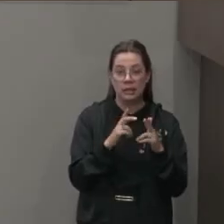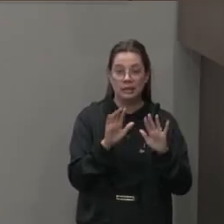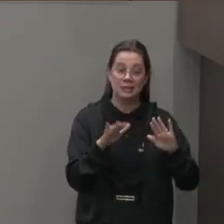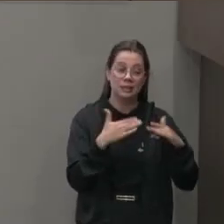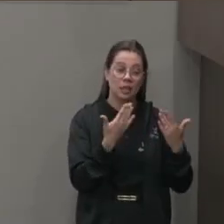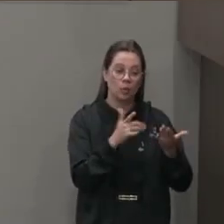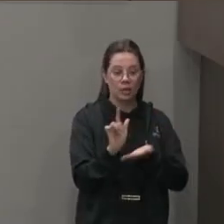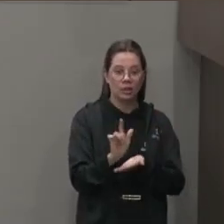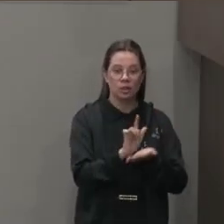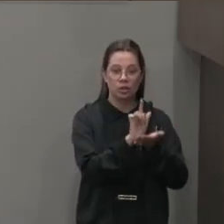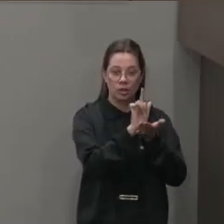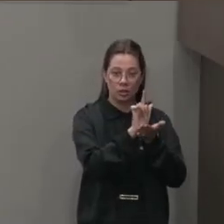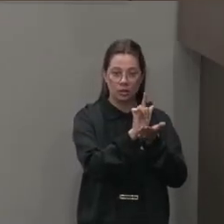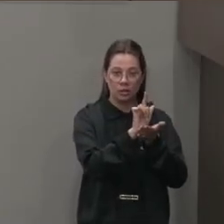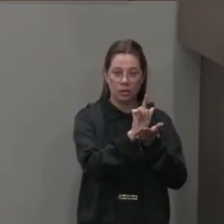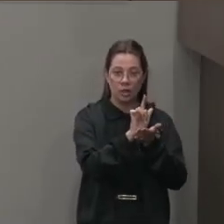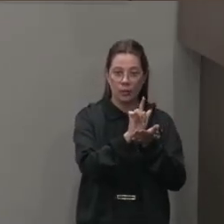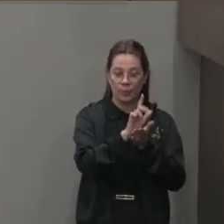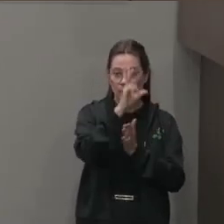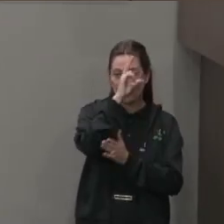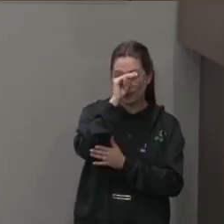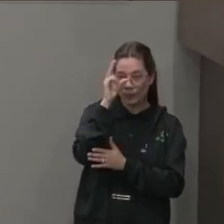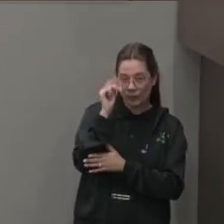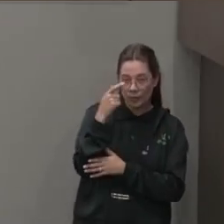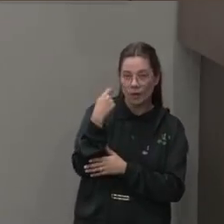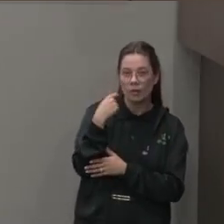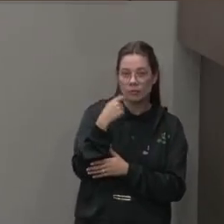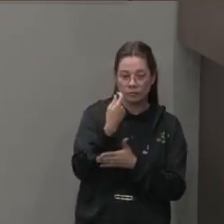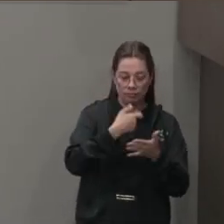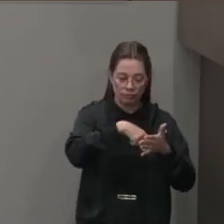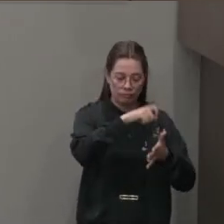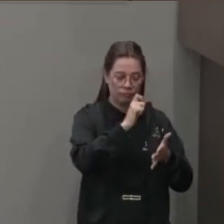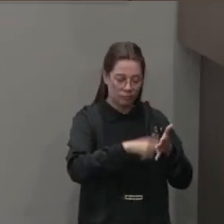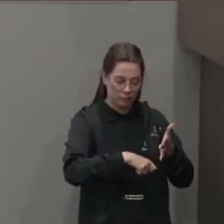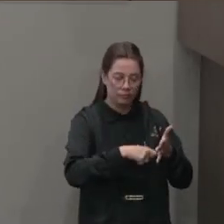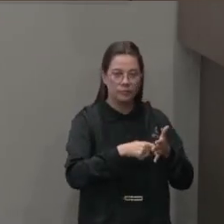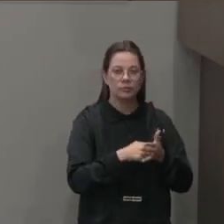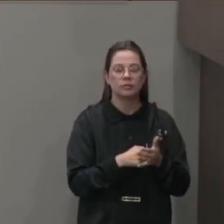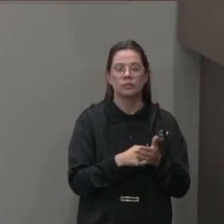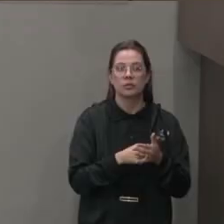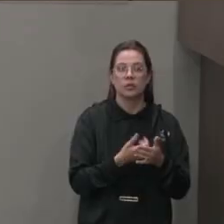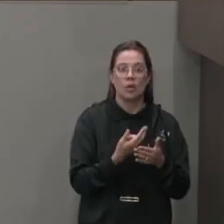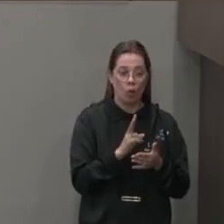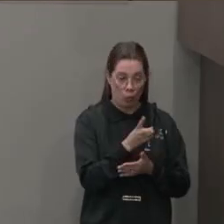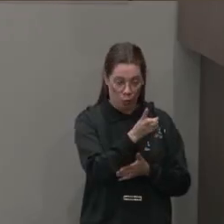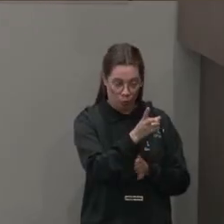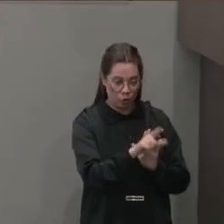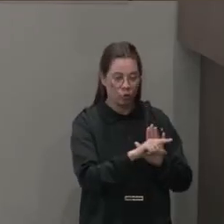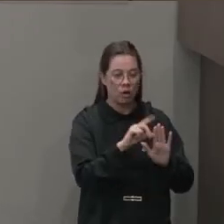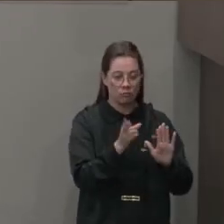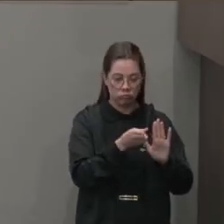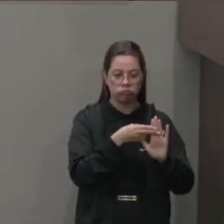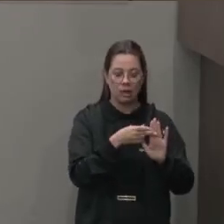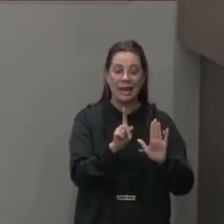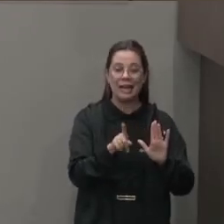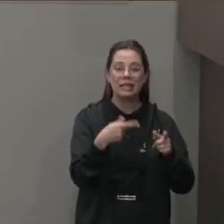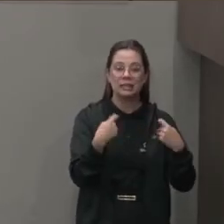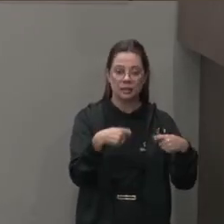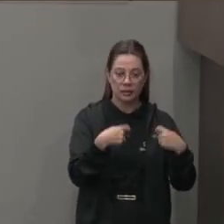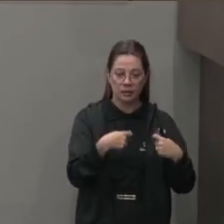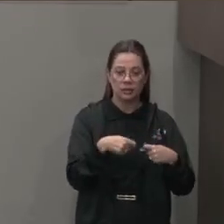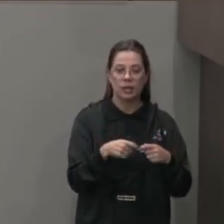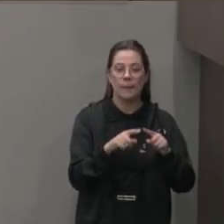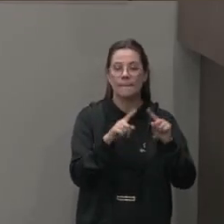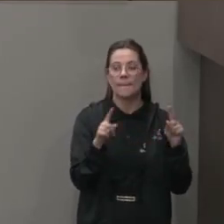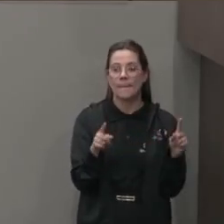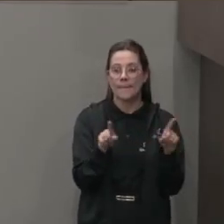gestão, quem tem a caneta lá, o executivo, tem que decidir. Ou mantemos a emenda, que é importante, é necessária, sem dúvida nenhuma,